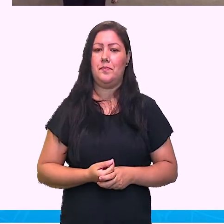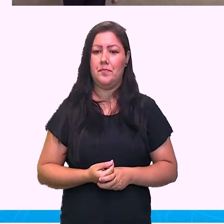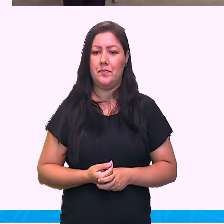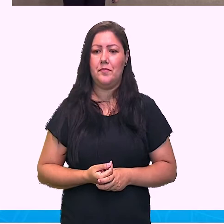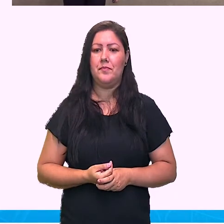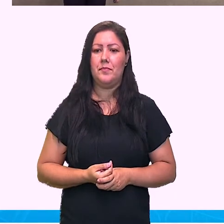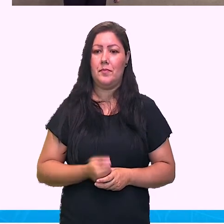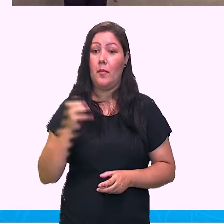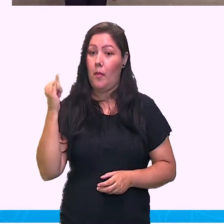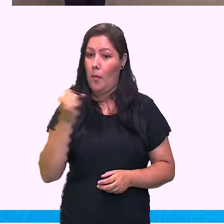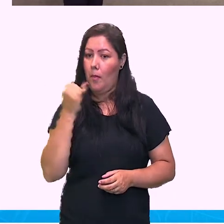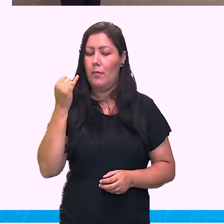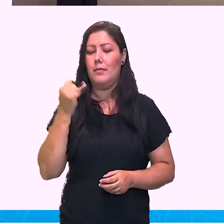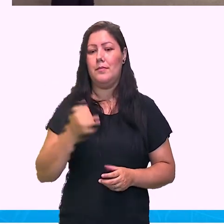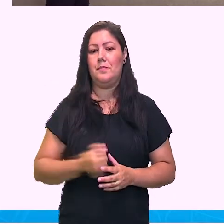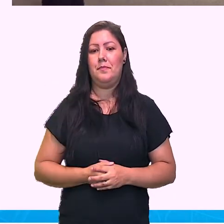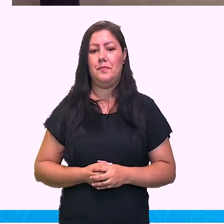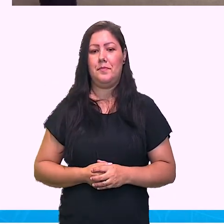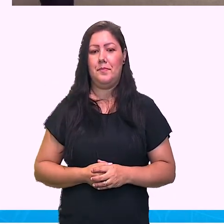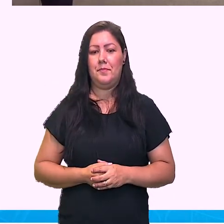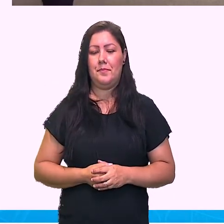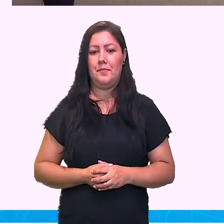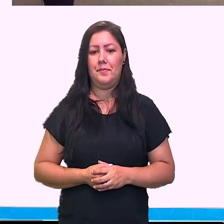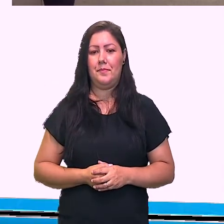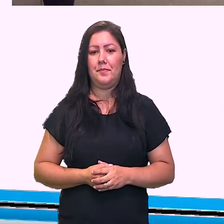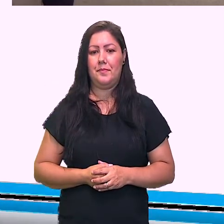É importante saber isso.